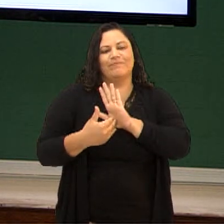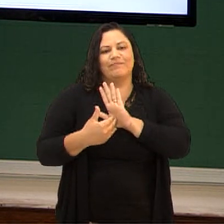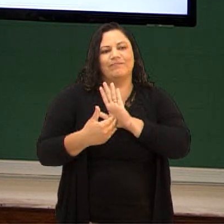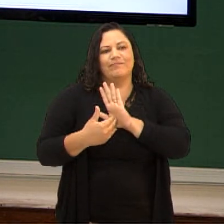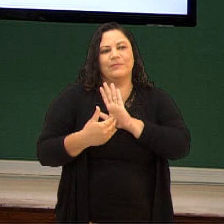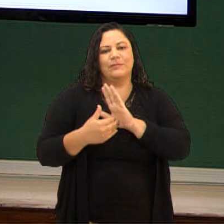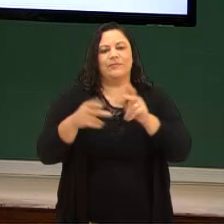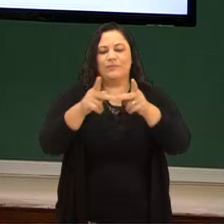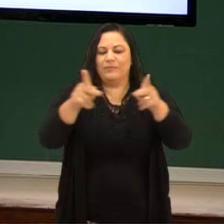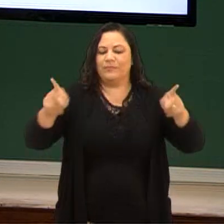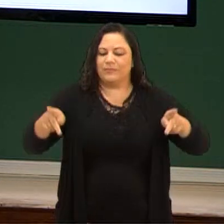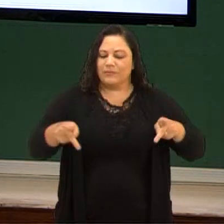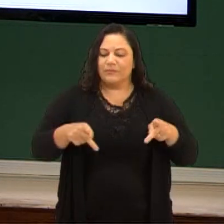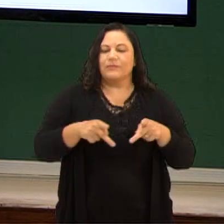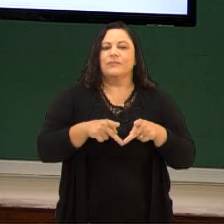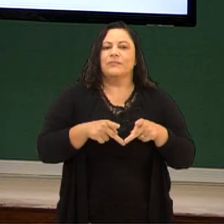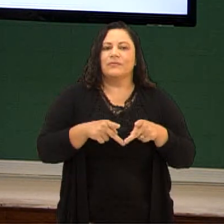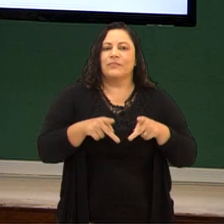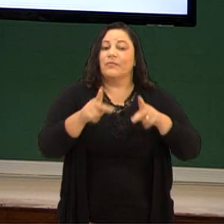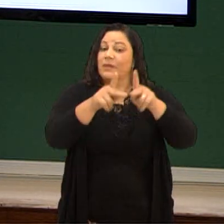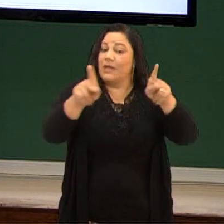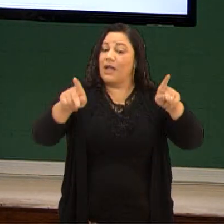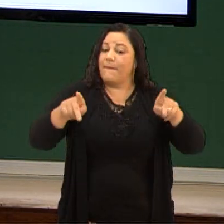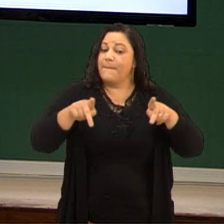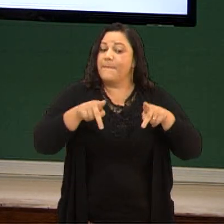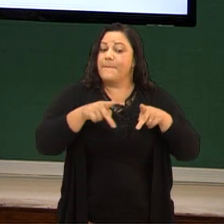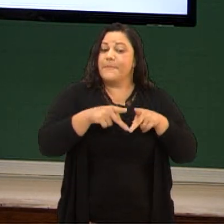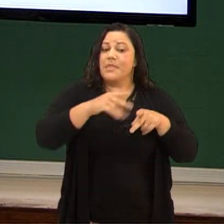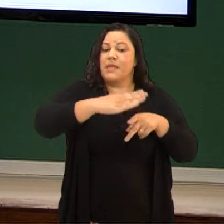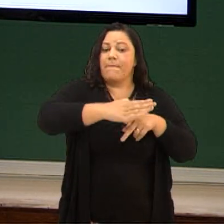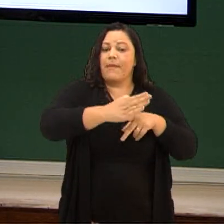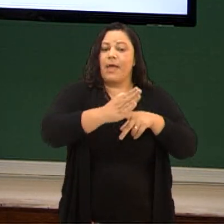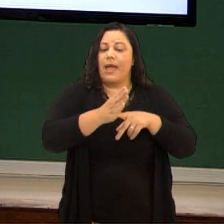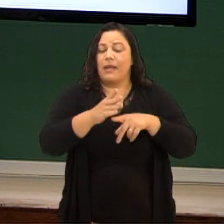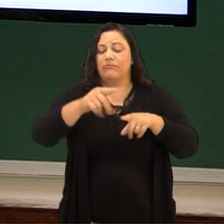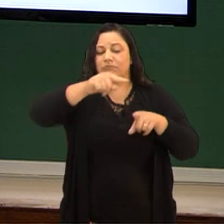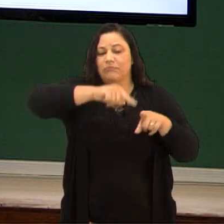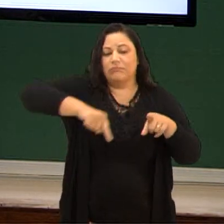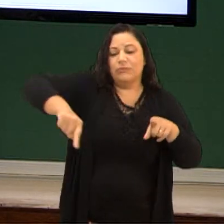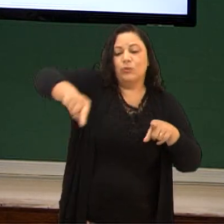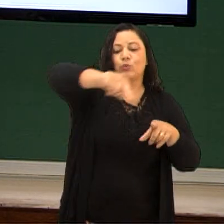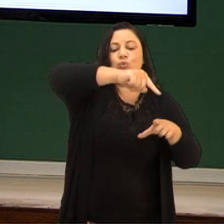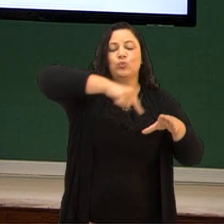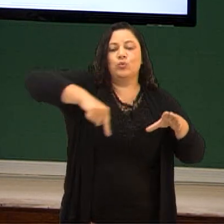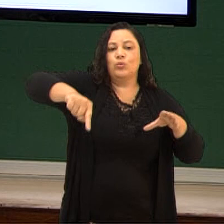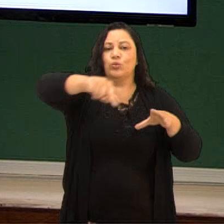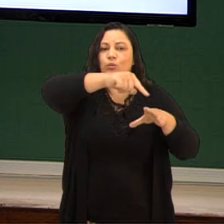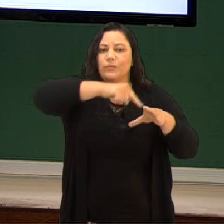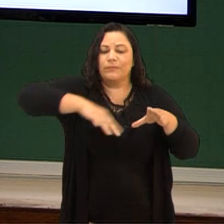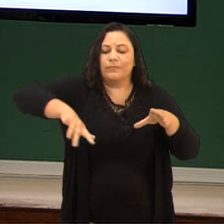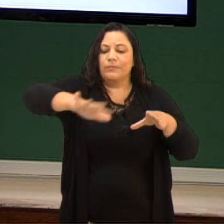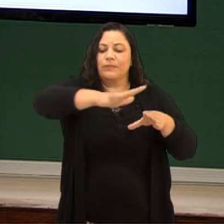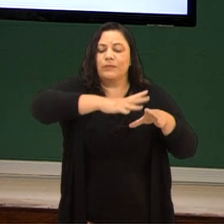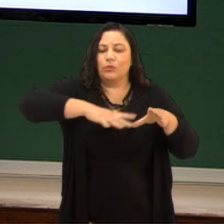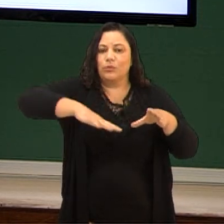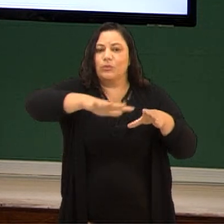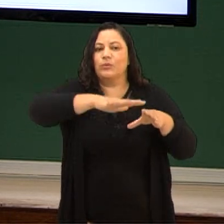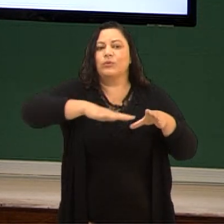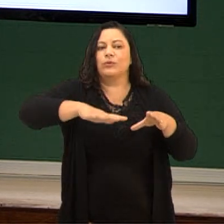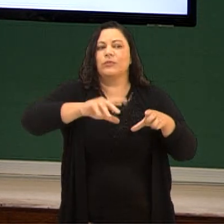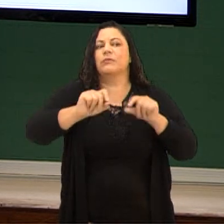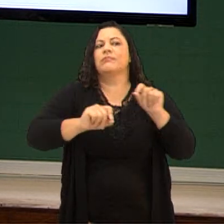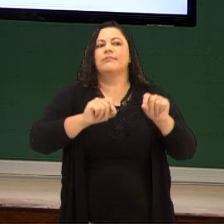de 360 graus em todo o gráfico, quer dizer que todo o meu gráfico preenchido, ele é quanto? Corresponde